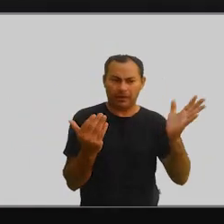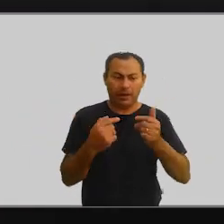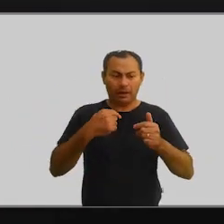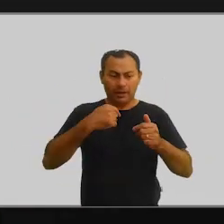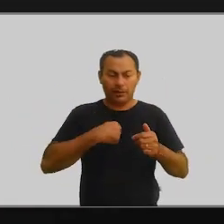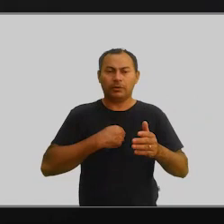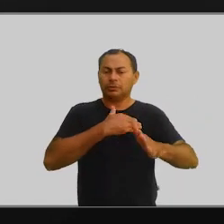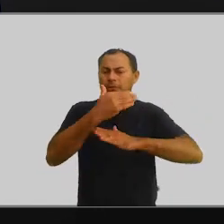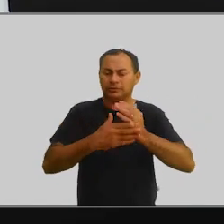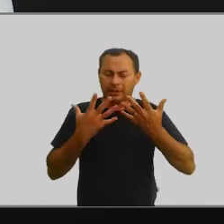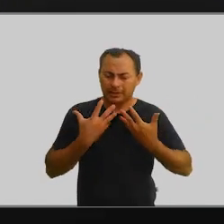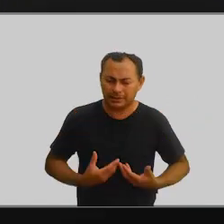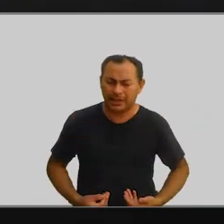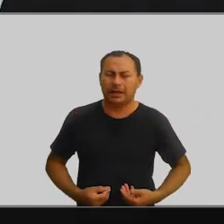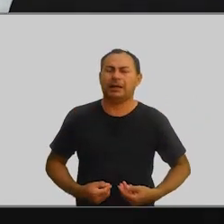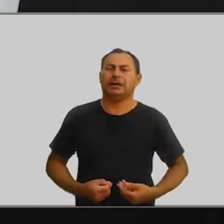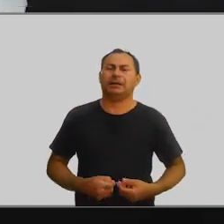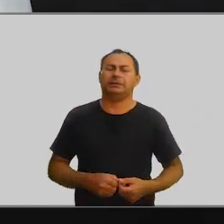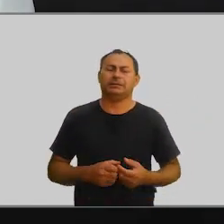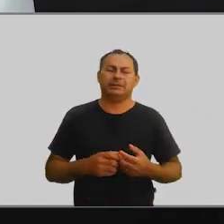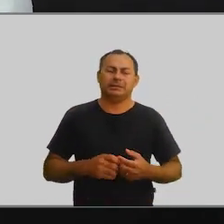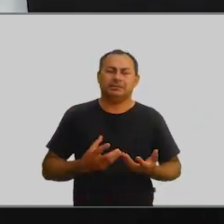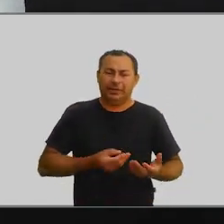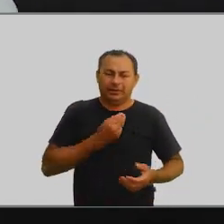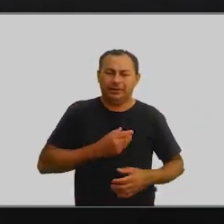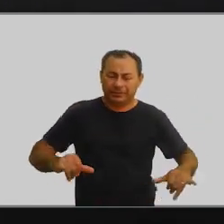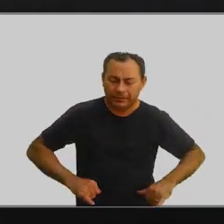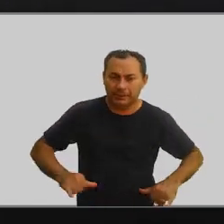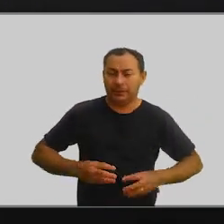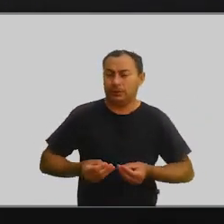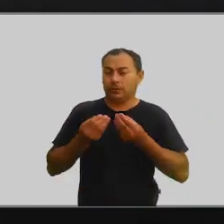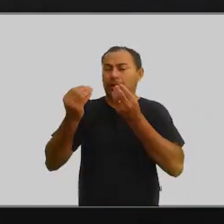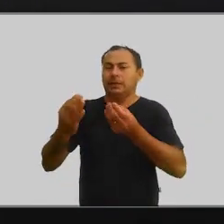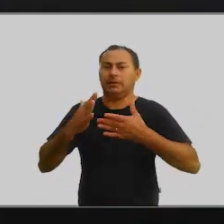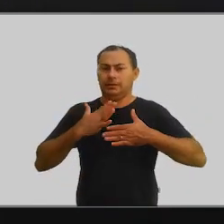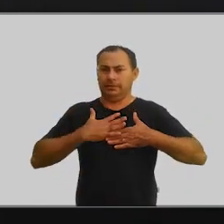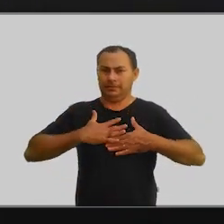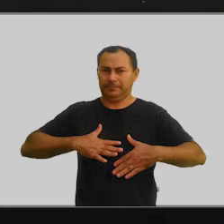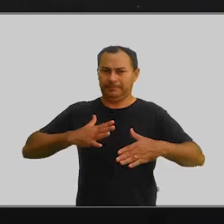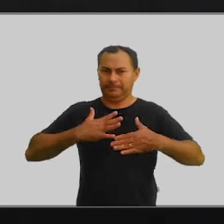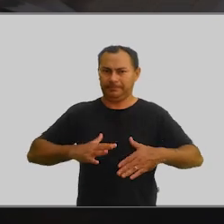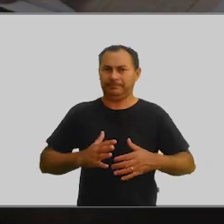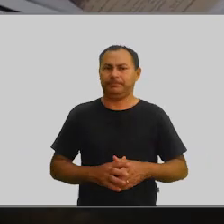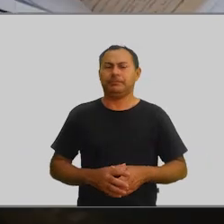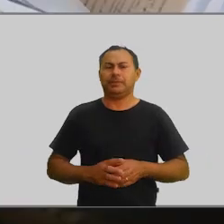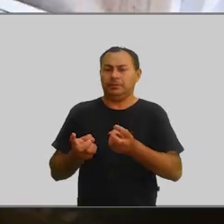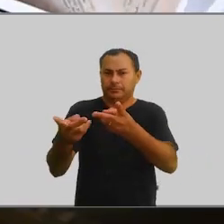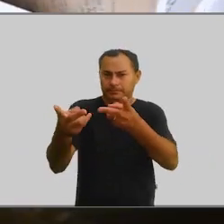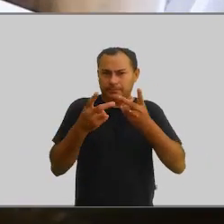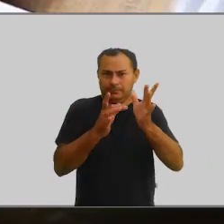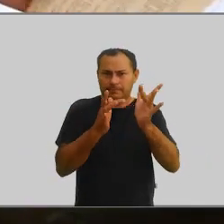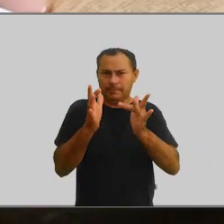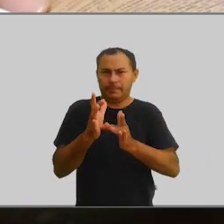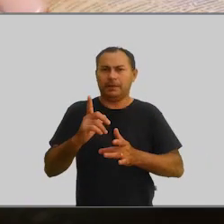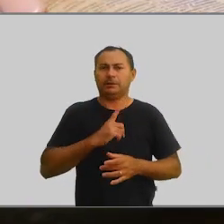mim todos os que estão cansados e sobrecarregados, e eu lhes darei descanso. Nesse convite